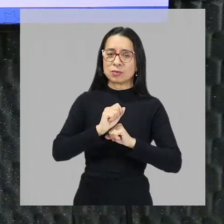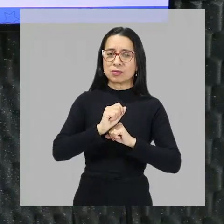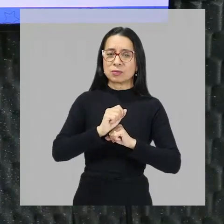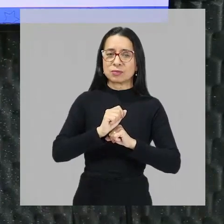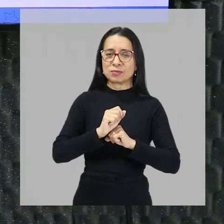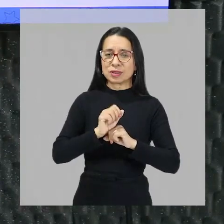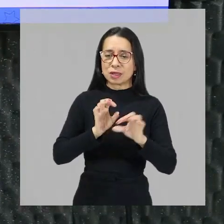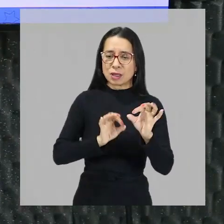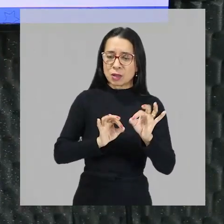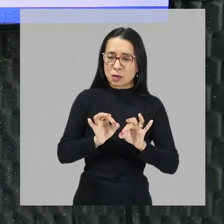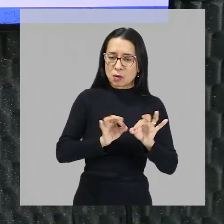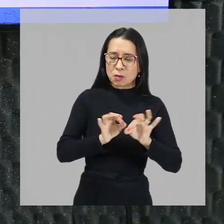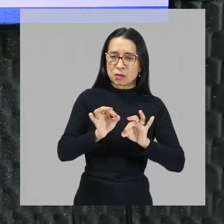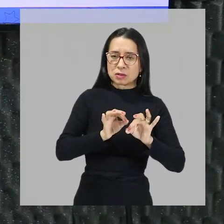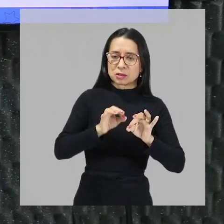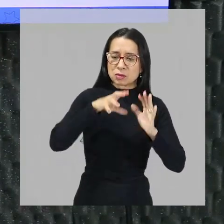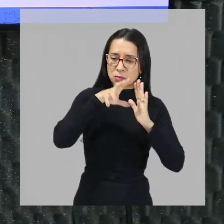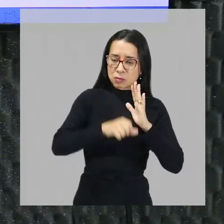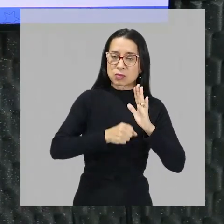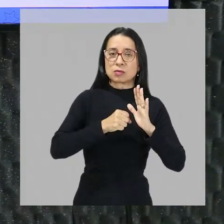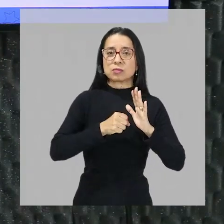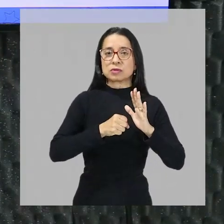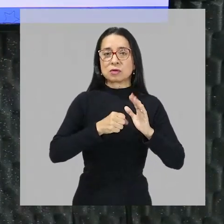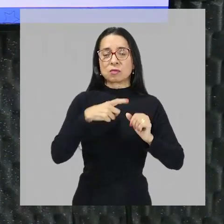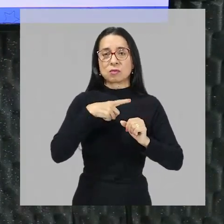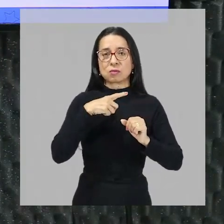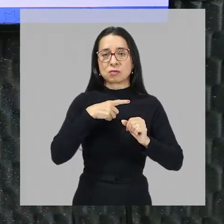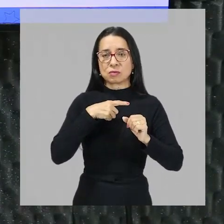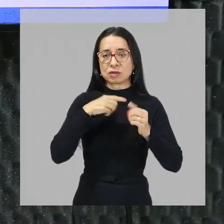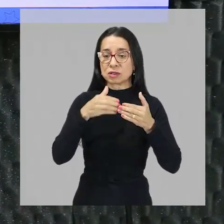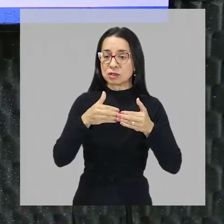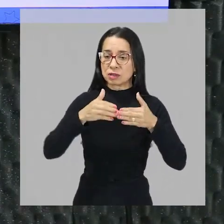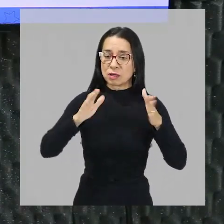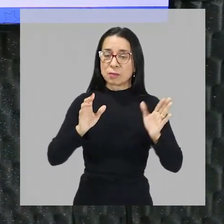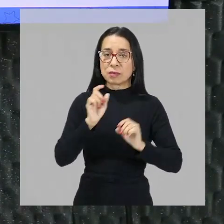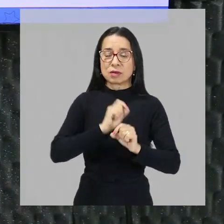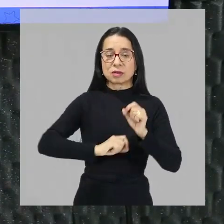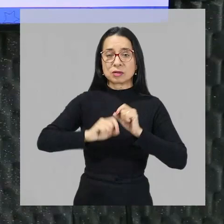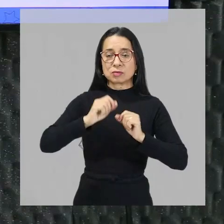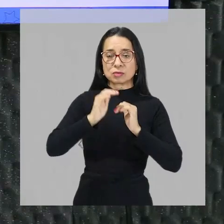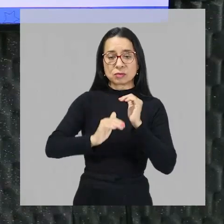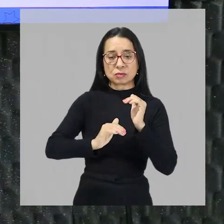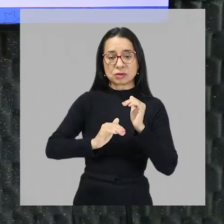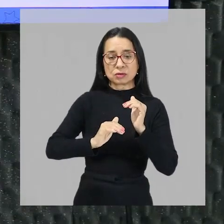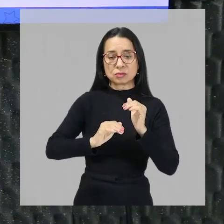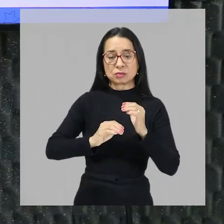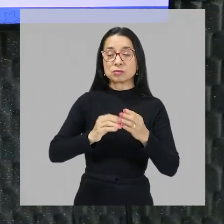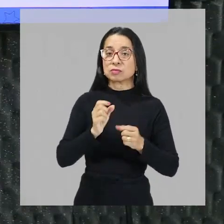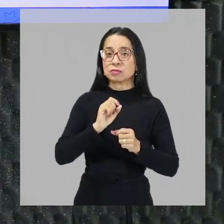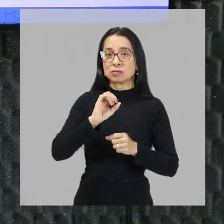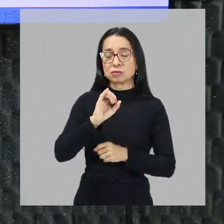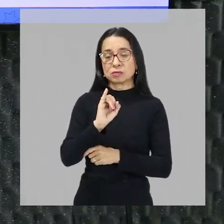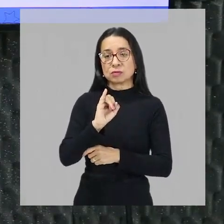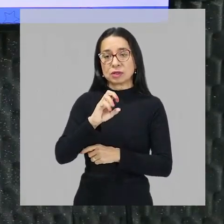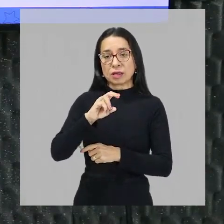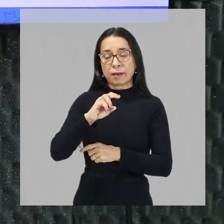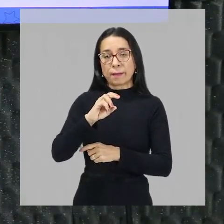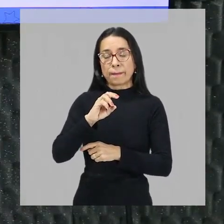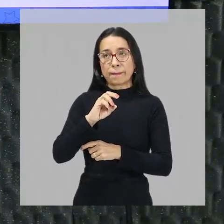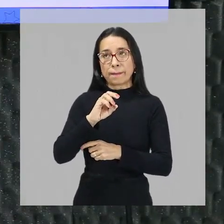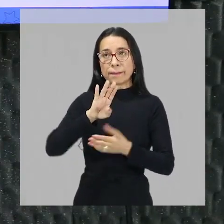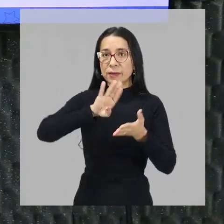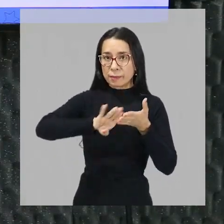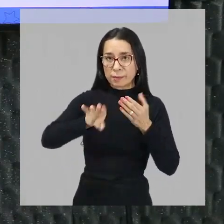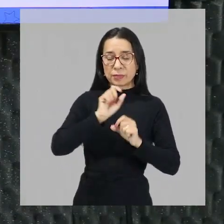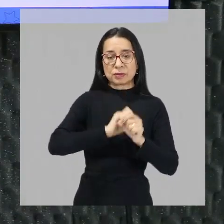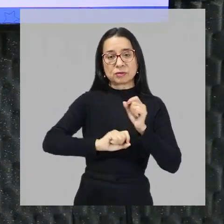até a abertura do processo de impeachment, né? O esquema chamado PC Farias, um esquema